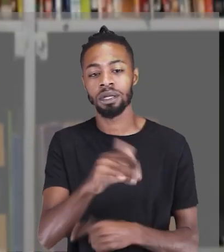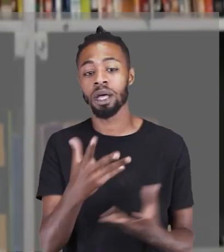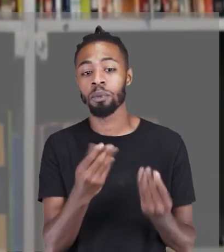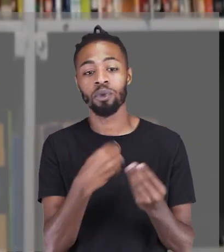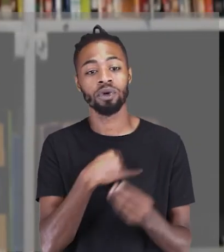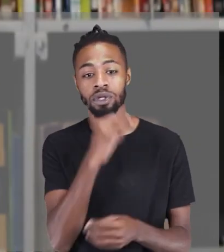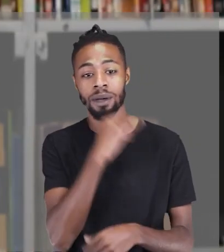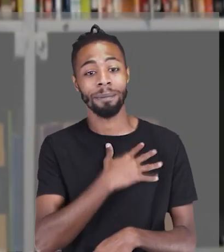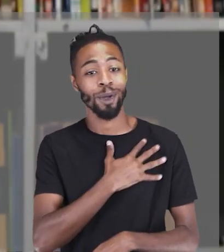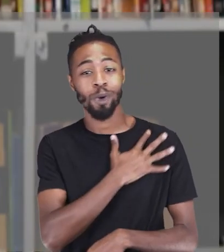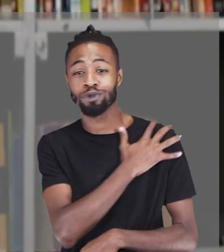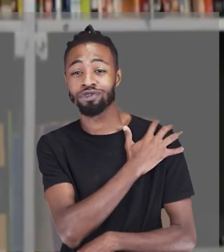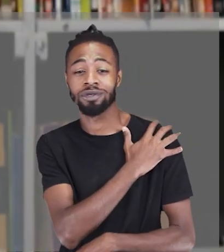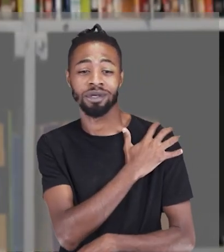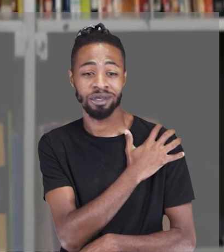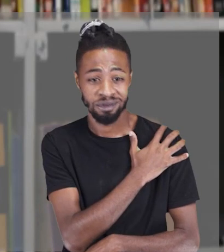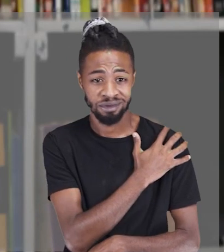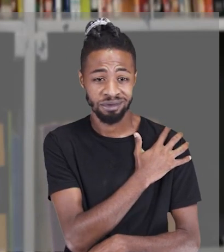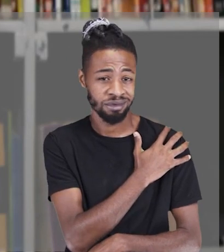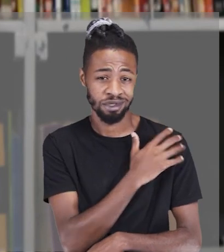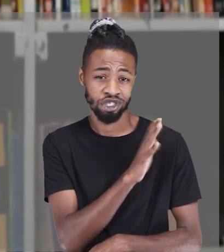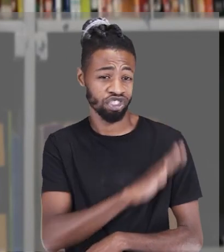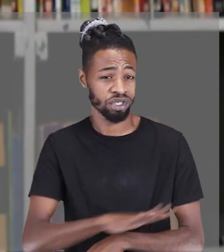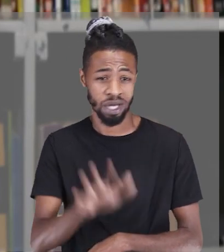são muito preconceituosos,